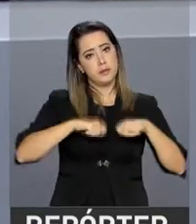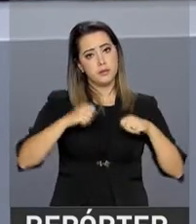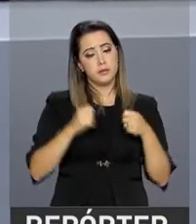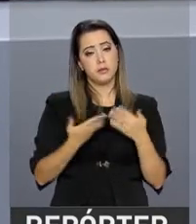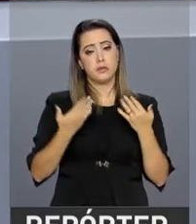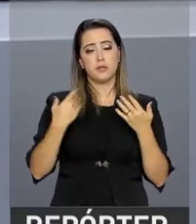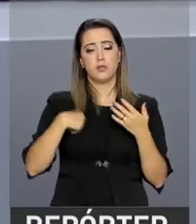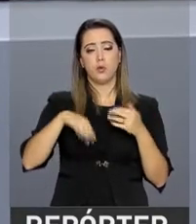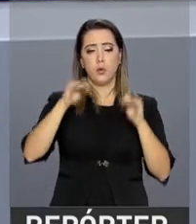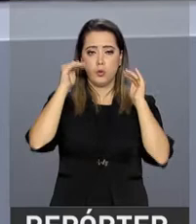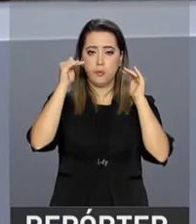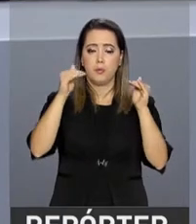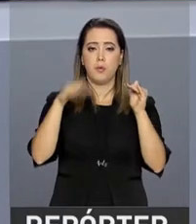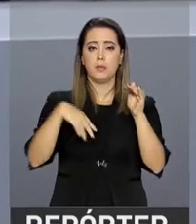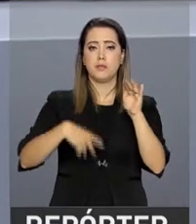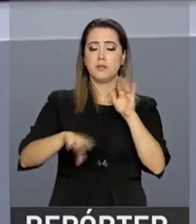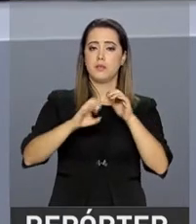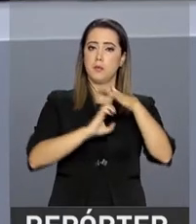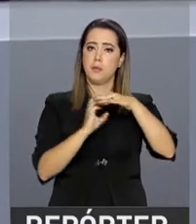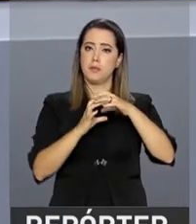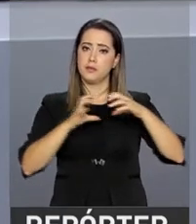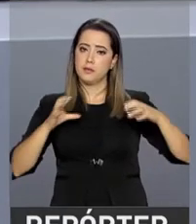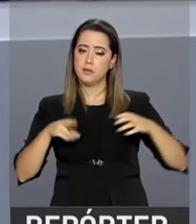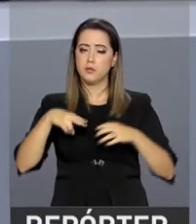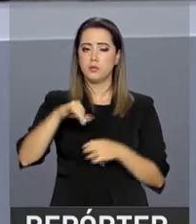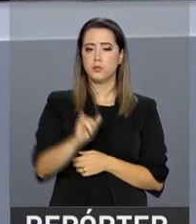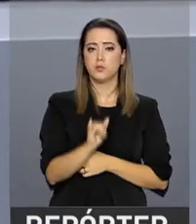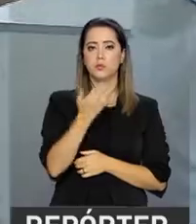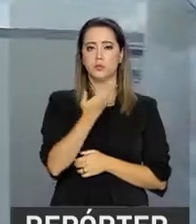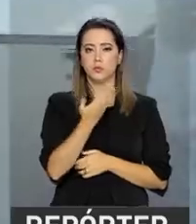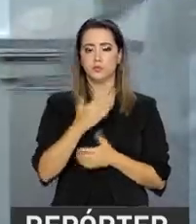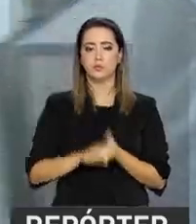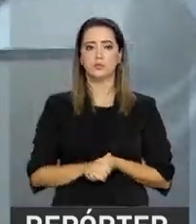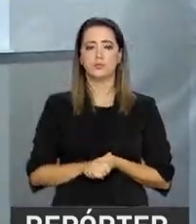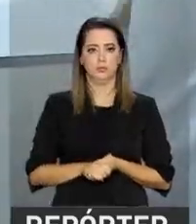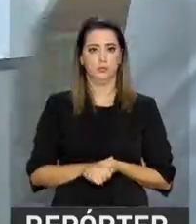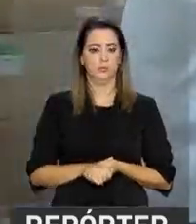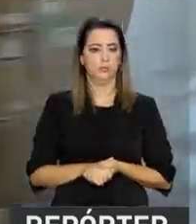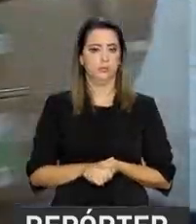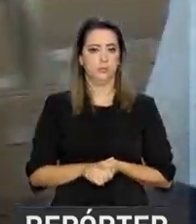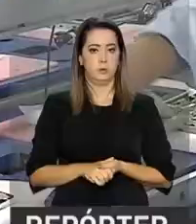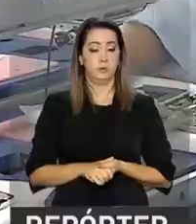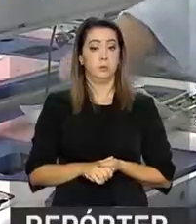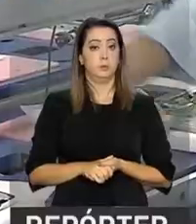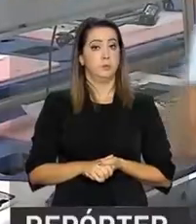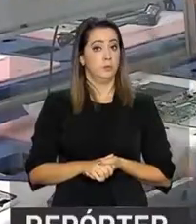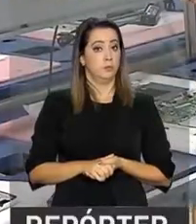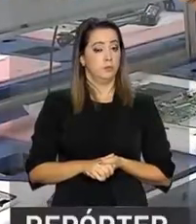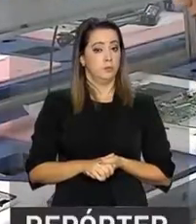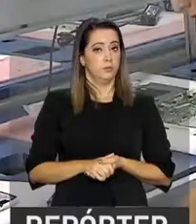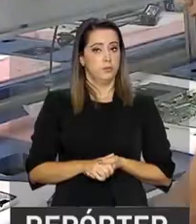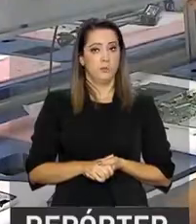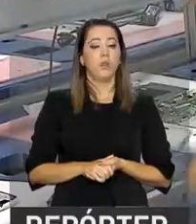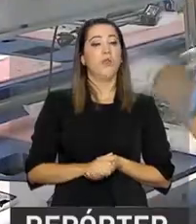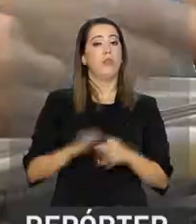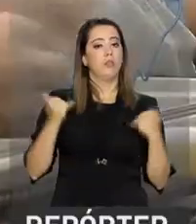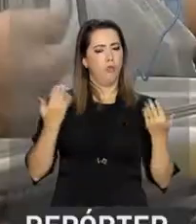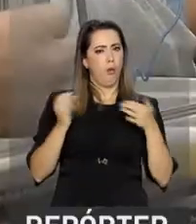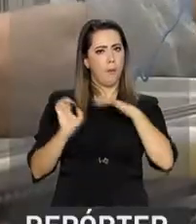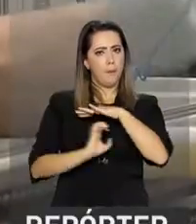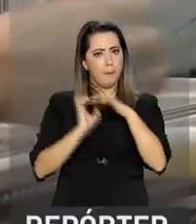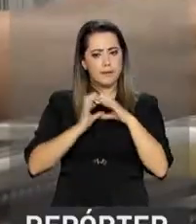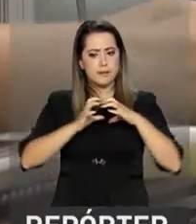para as grandes companhias o repórter nem pereira explica empresas com faturamento superior a